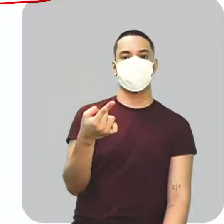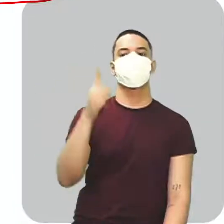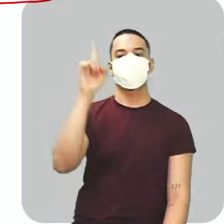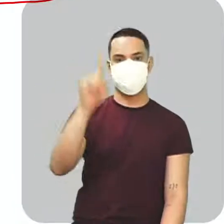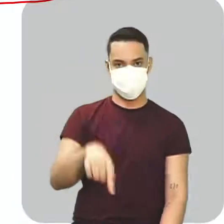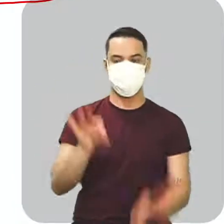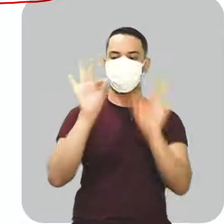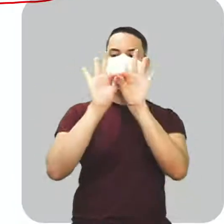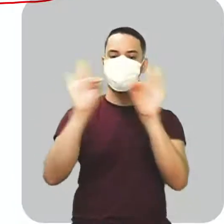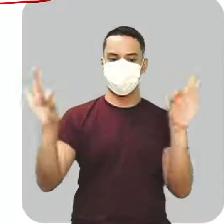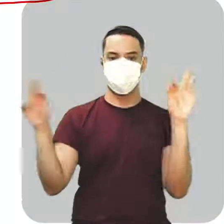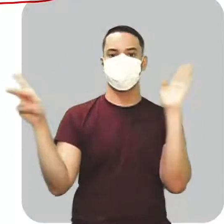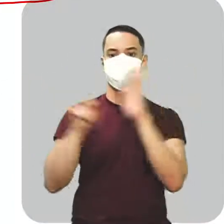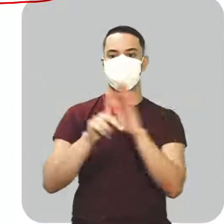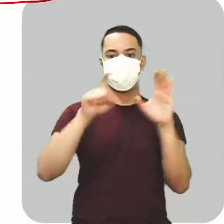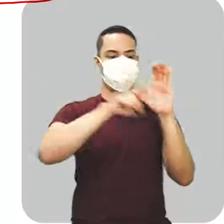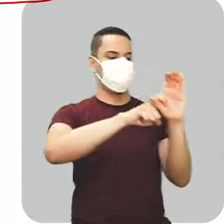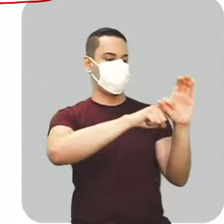Orações coordenadas